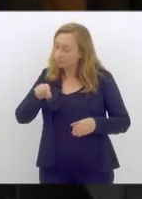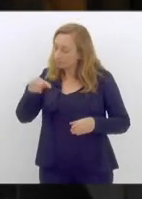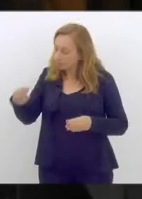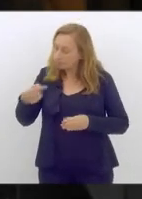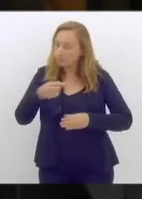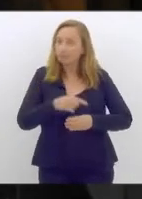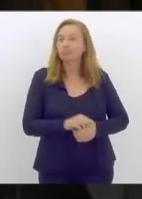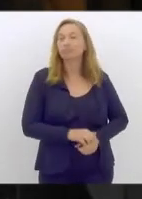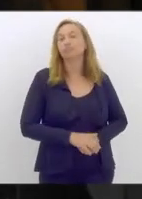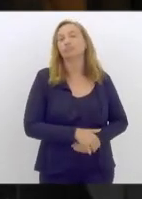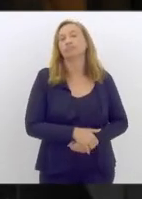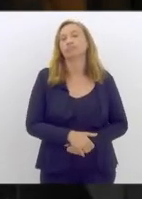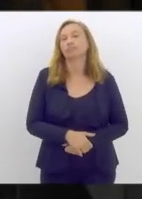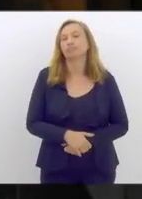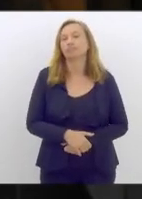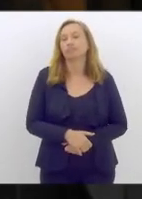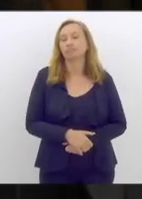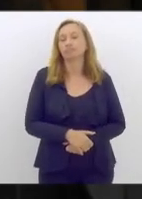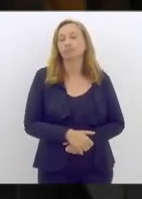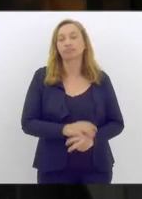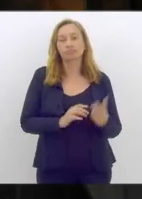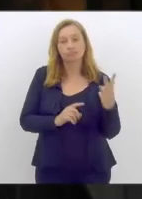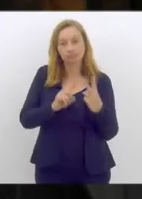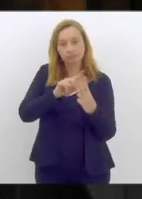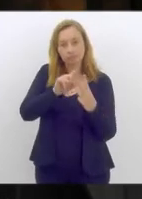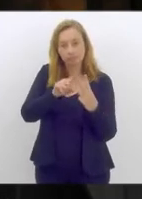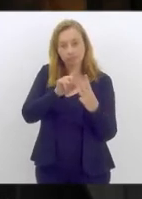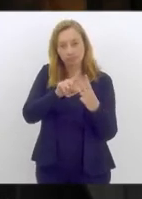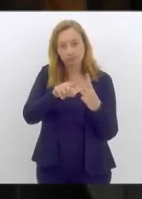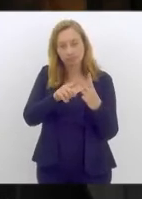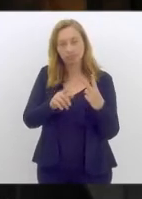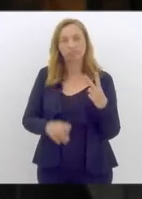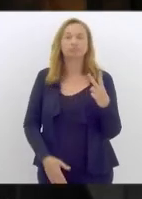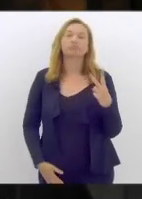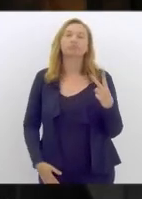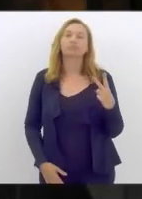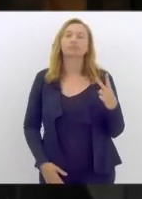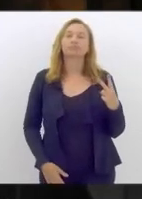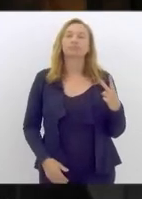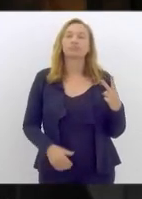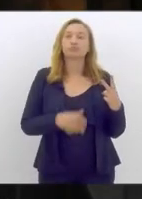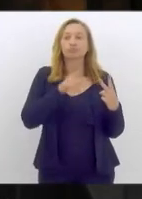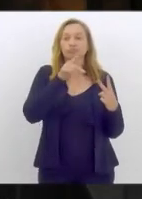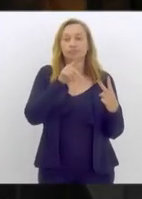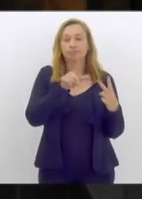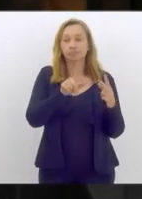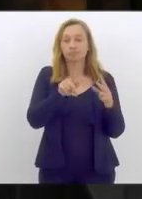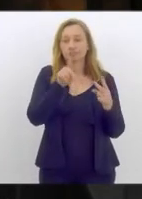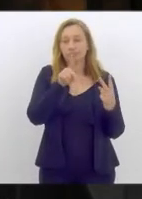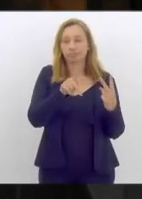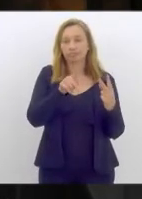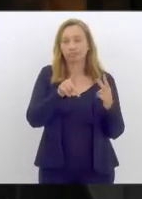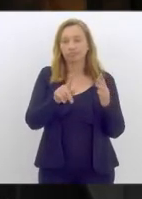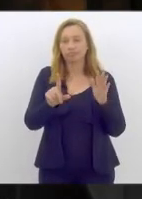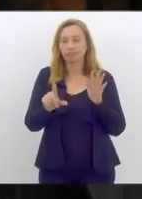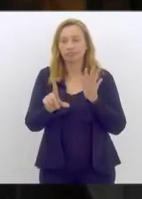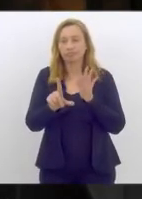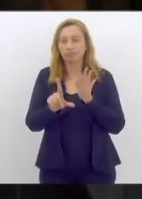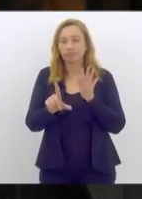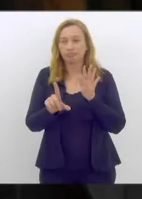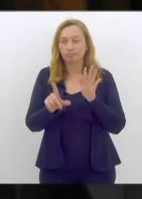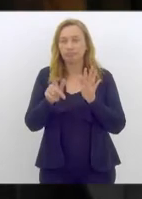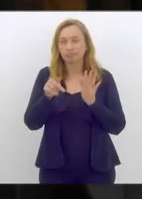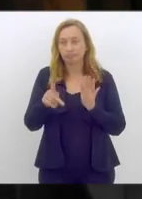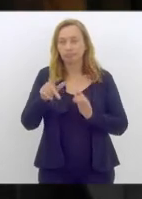no mérito as duas peças o PL da revisão do PPA